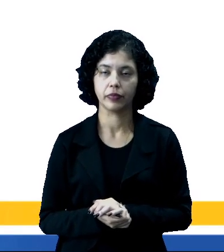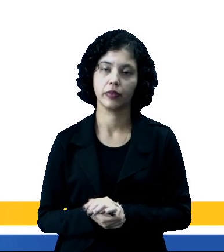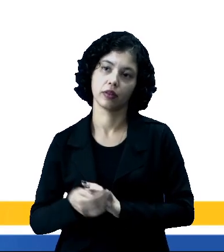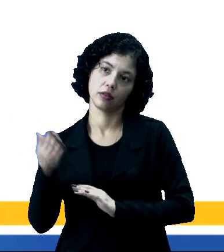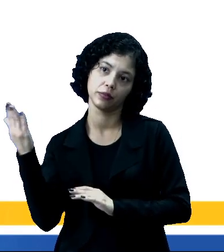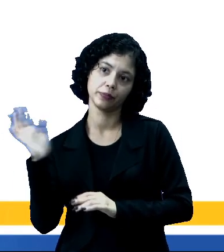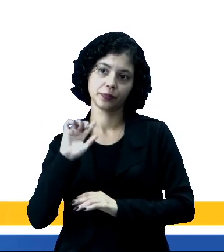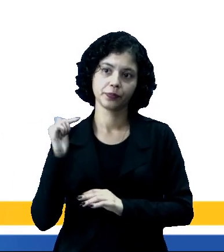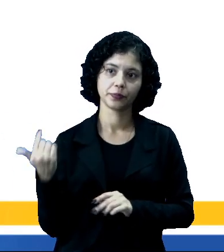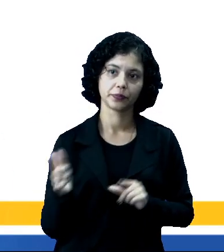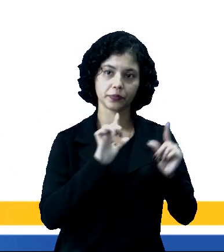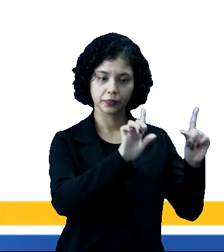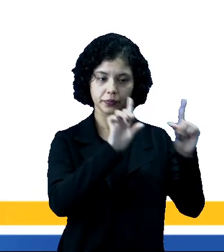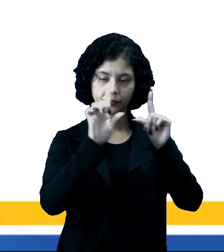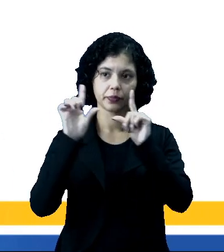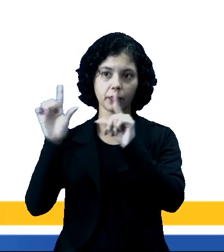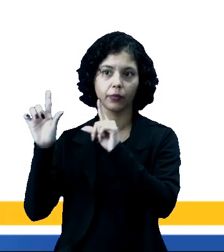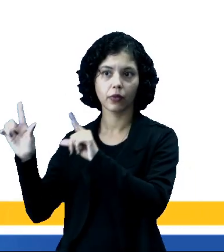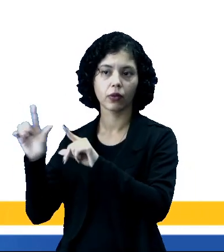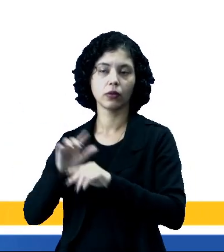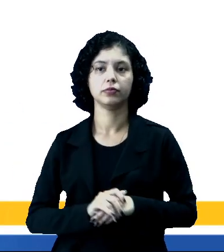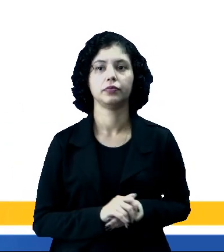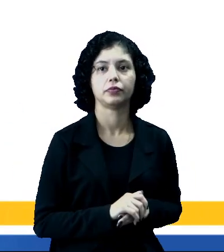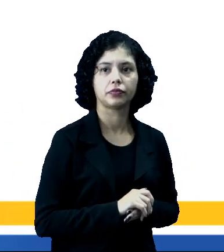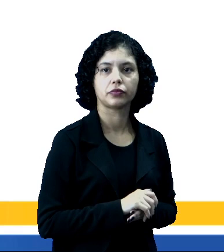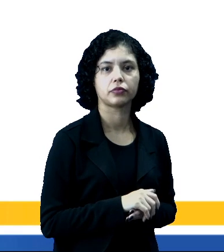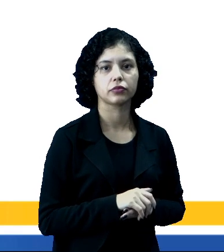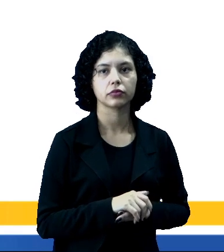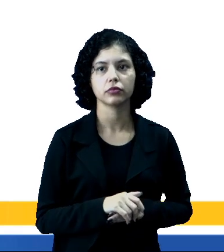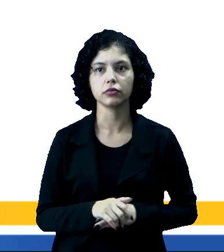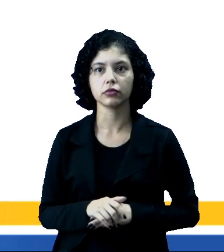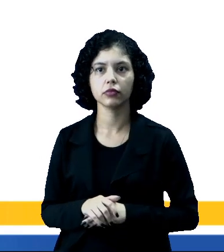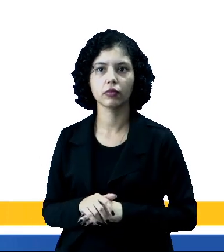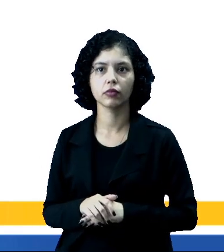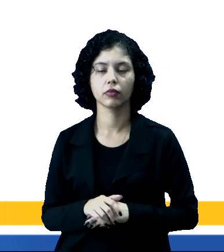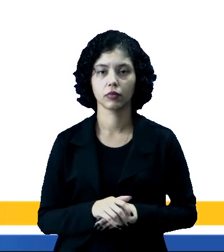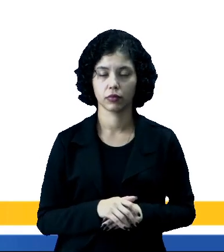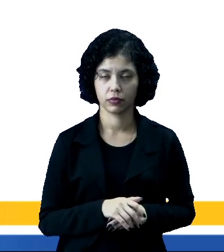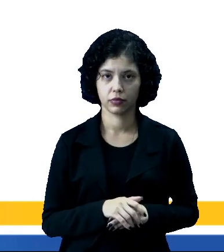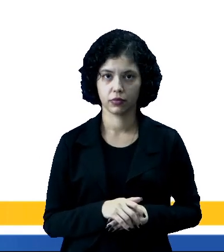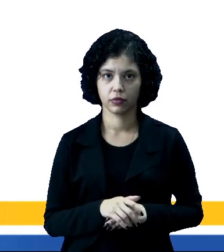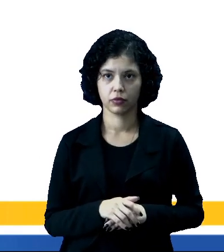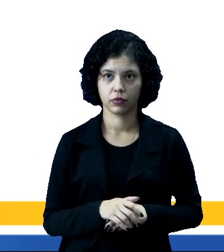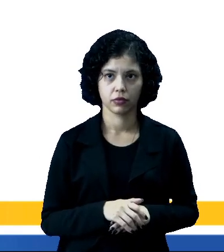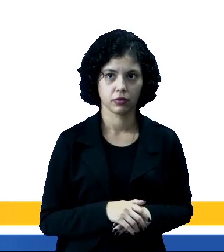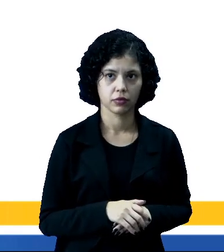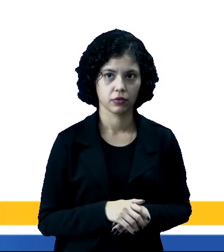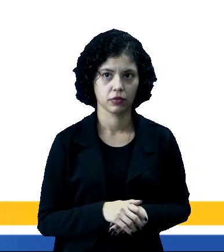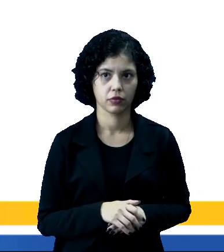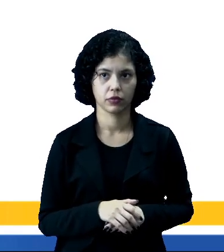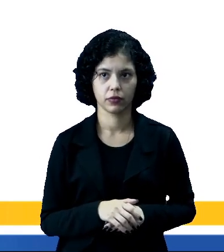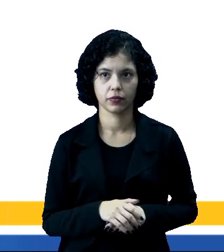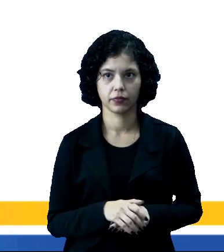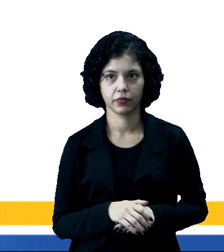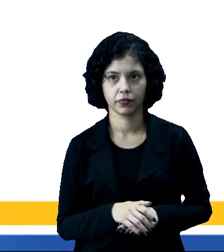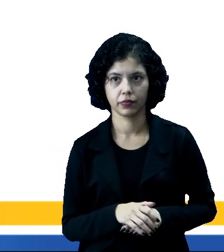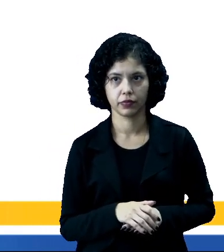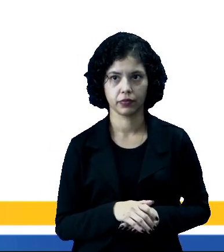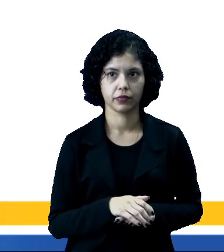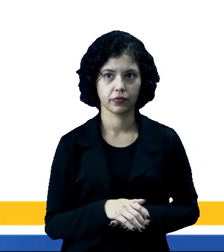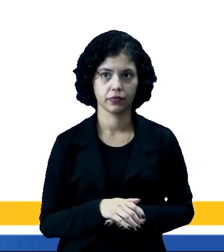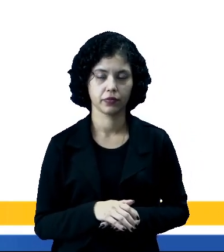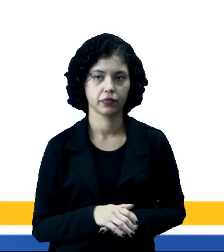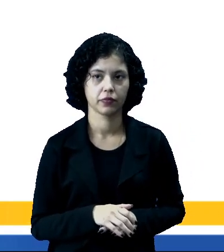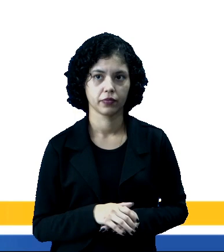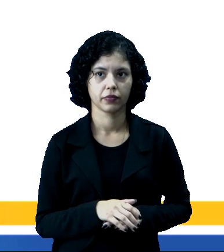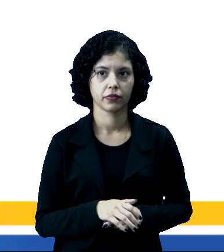Aqui é uma outra situação comunicativa aí, né? Ela trata por quadrinhos. Quem eres tu? Né? Garfield diz, sou el gato del